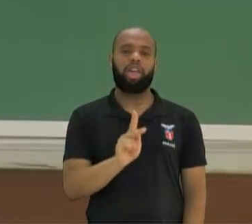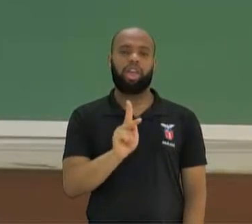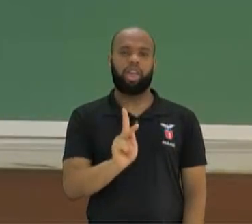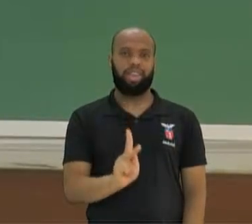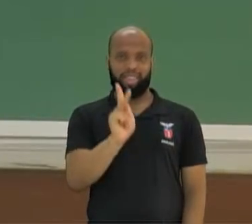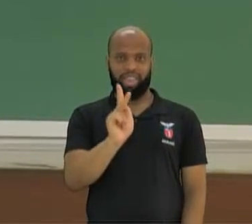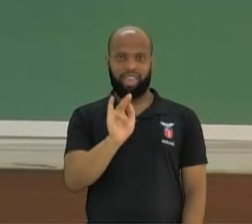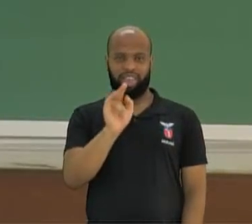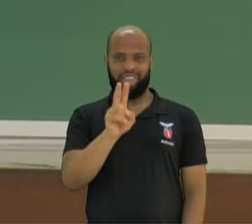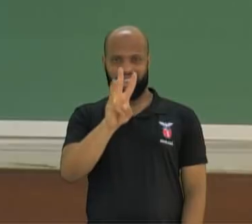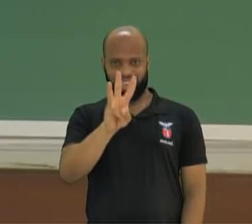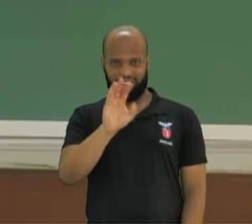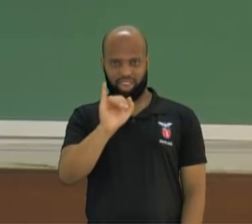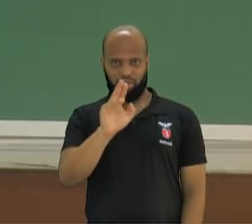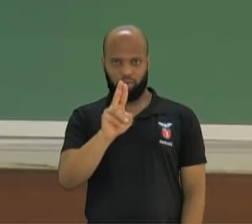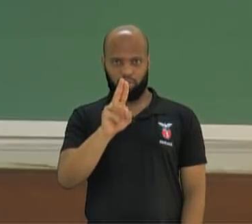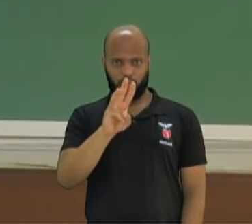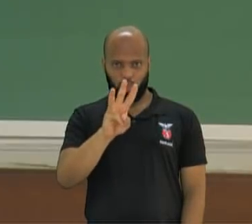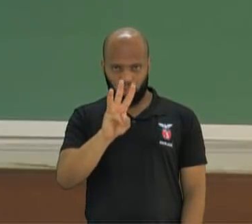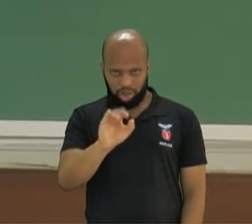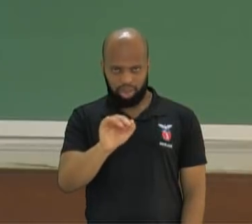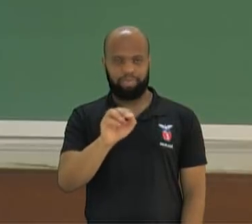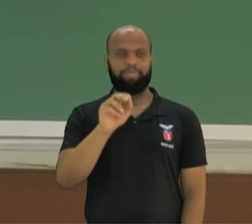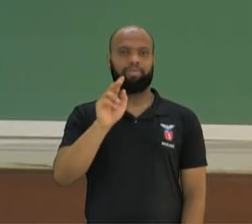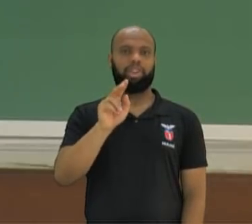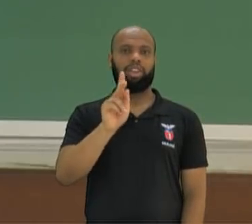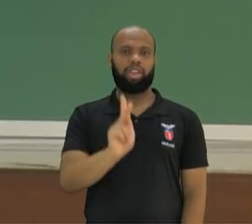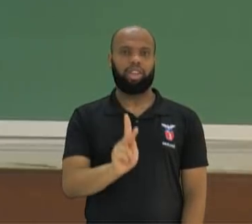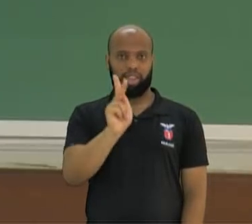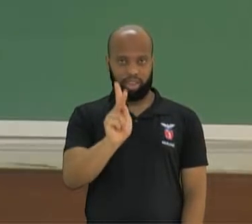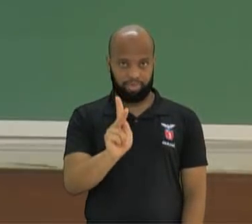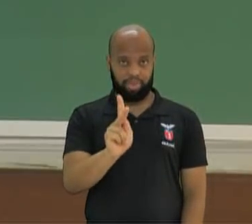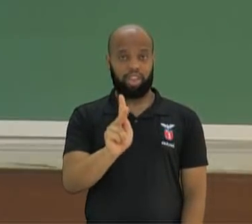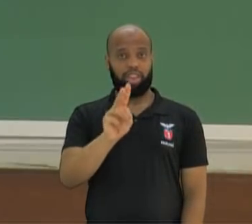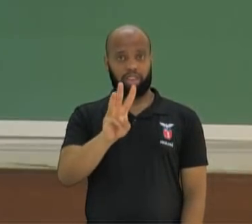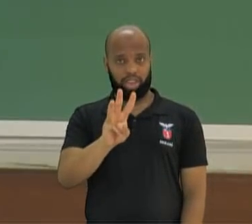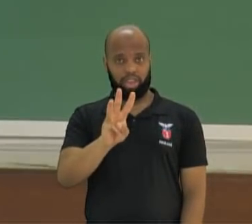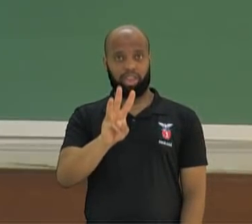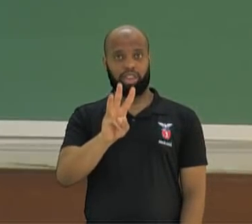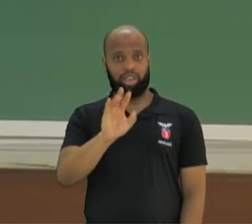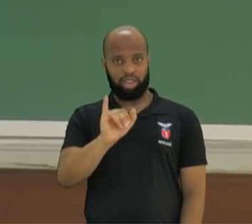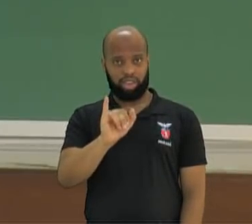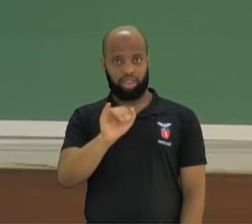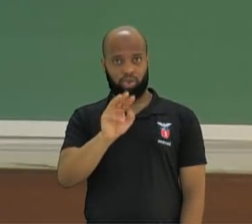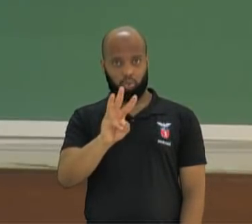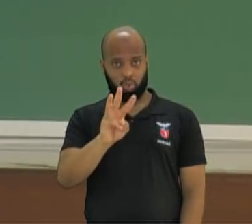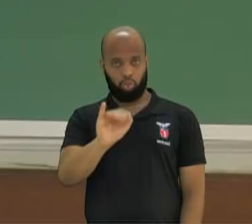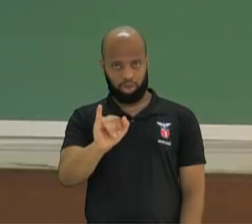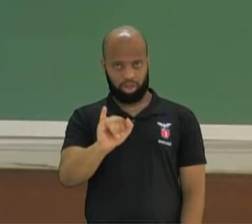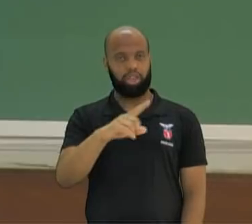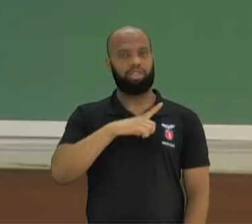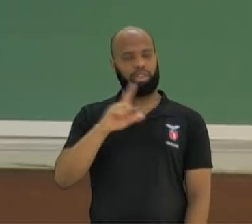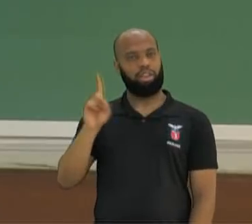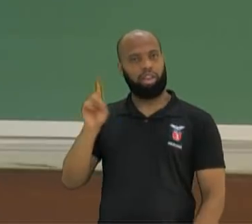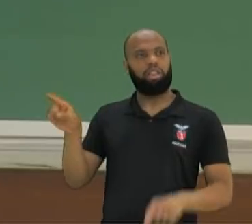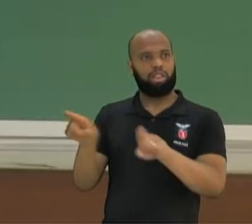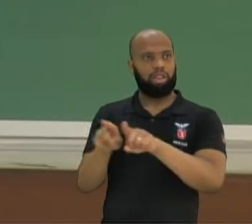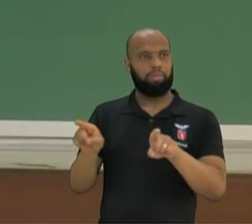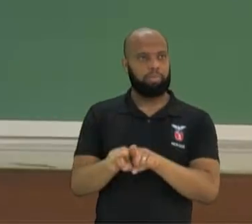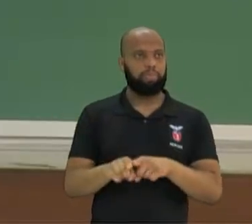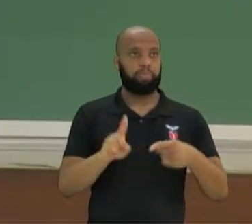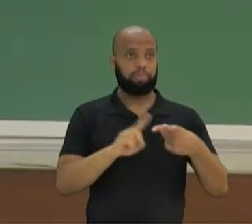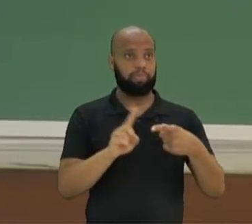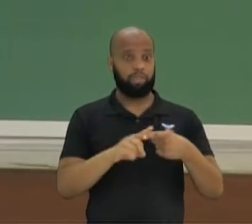fruta. Mas os 3 tópicos são o volume de produção, que aumentou, a tecnologia utilizada